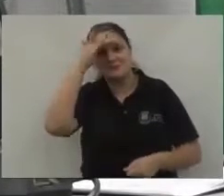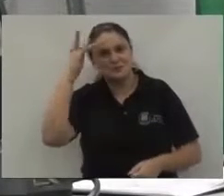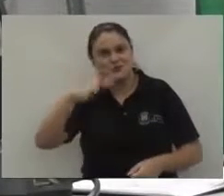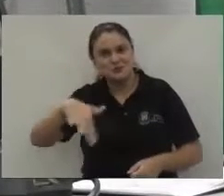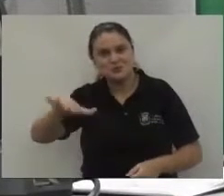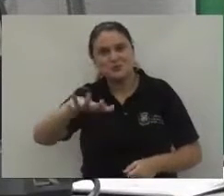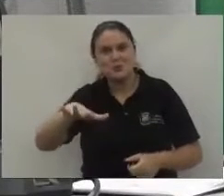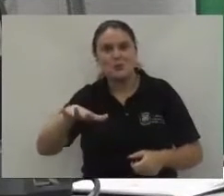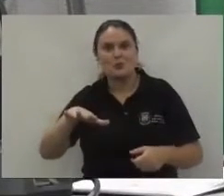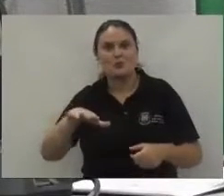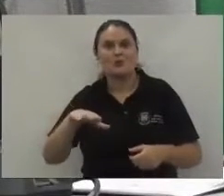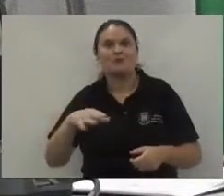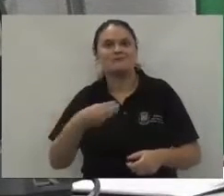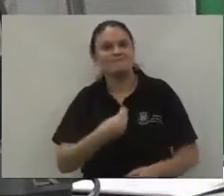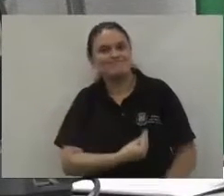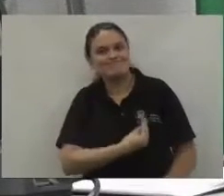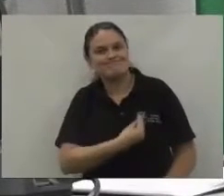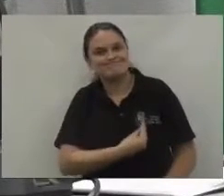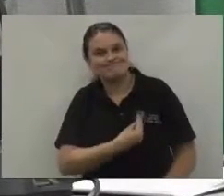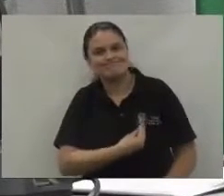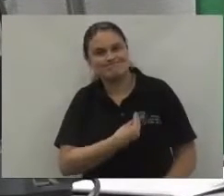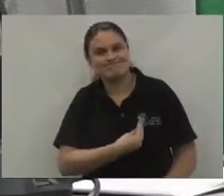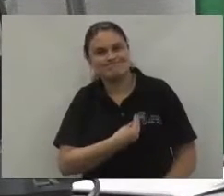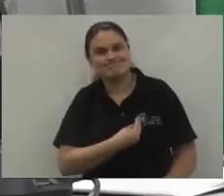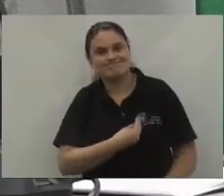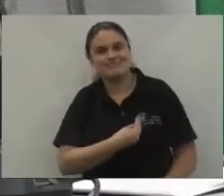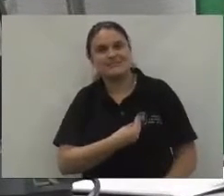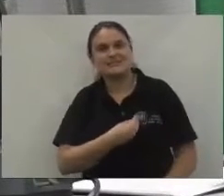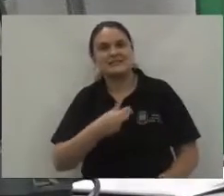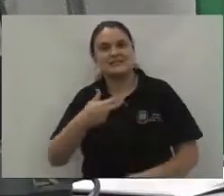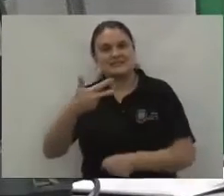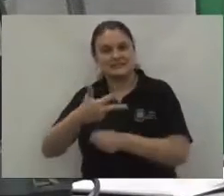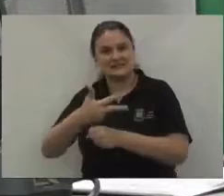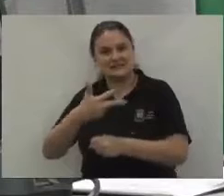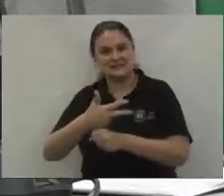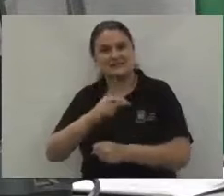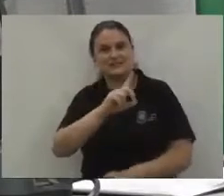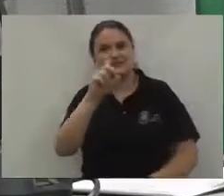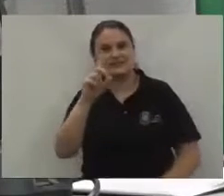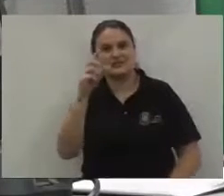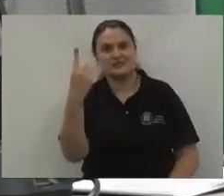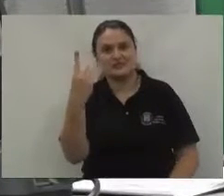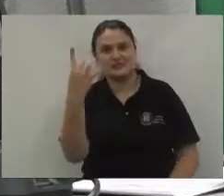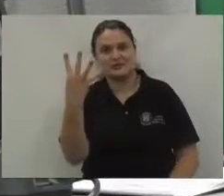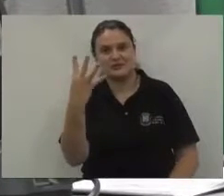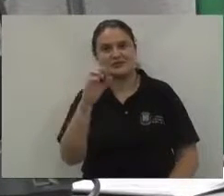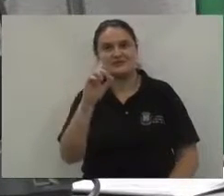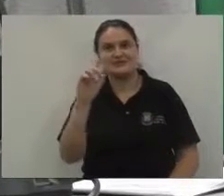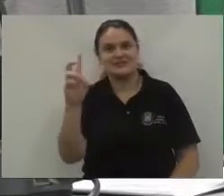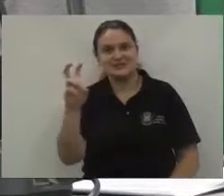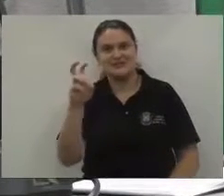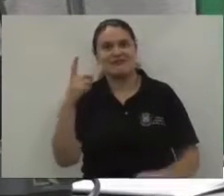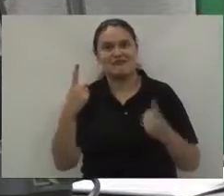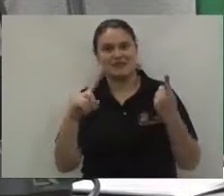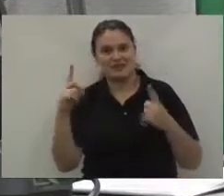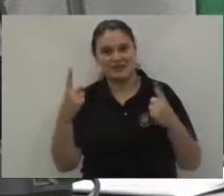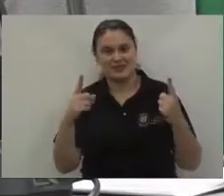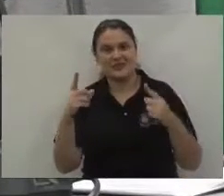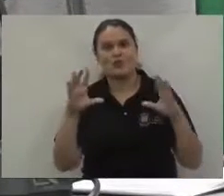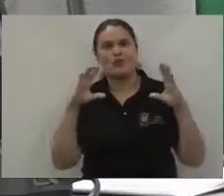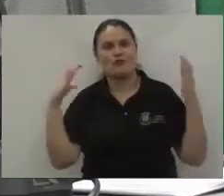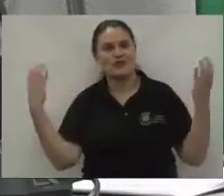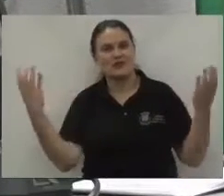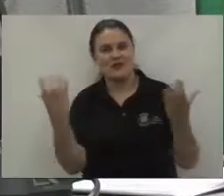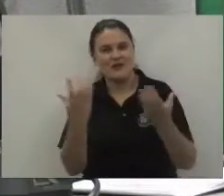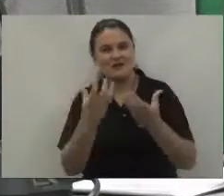pessoas possam estar presentes, né, lá na terceira idade, então no dia 14, no dia 15 de fevereiro, aí na Conferência